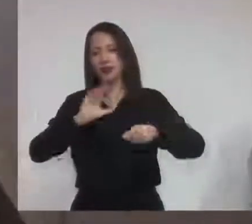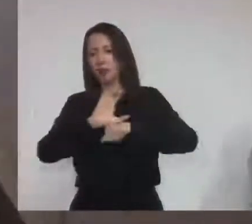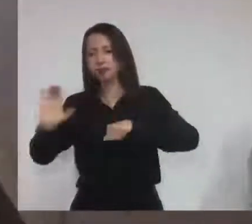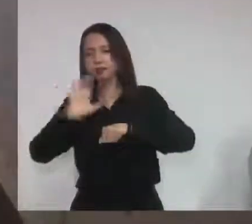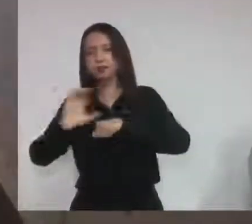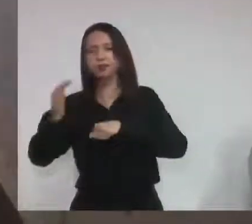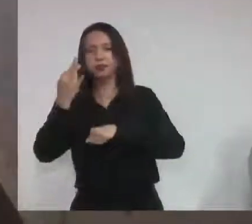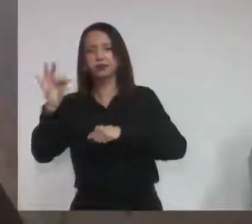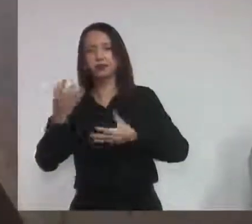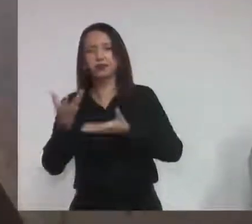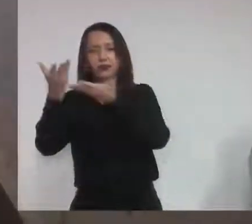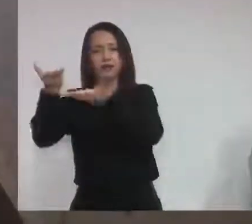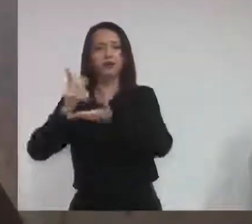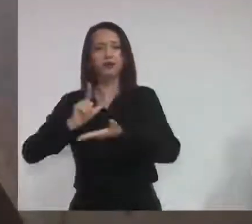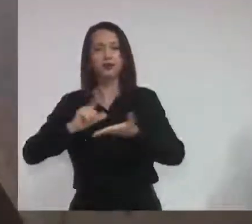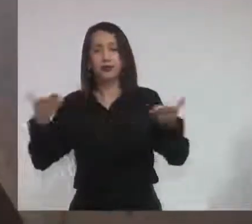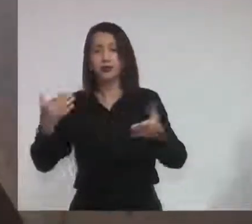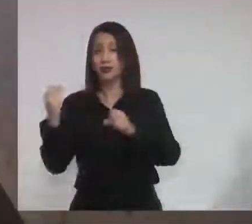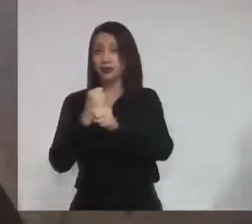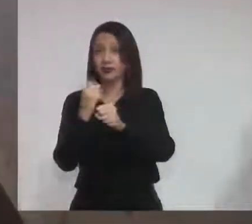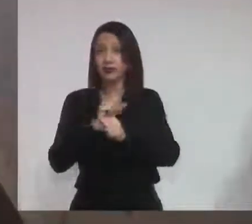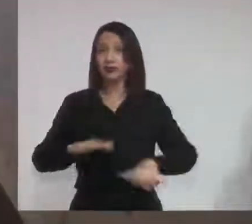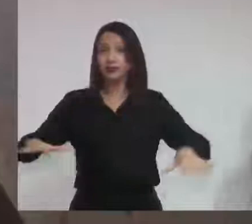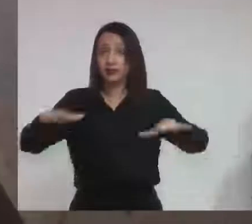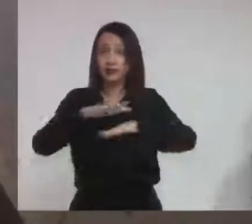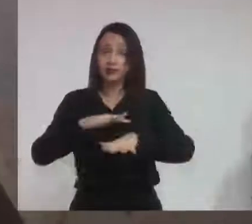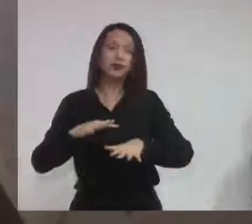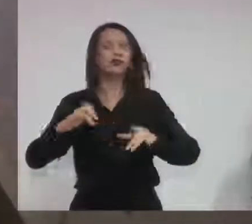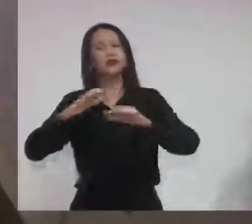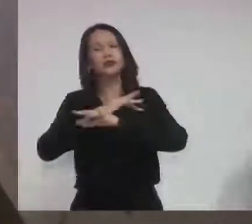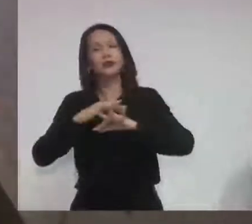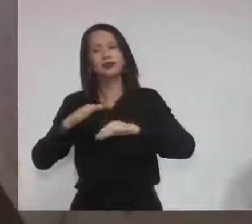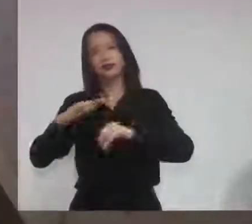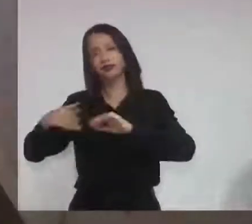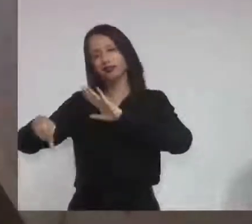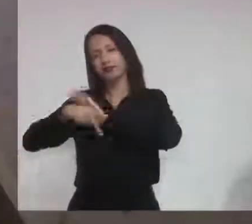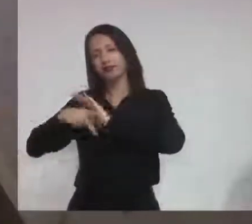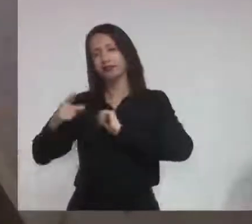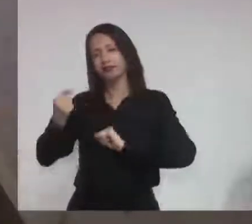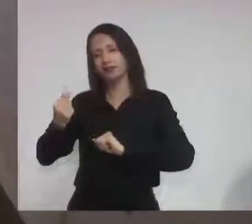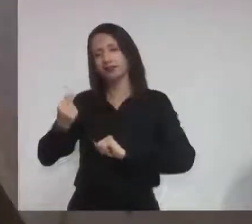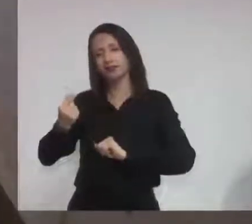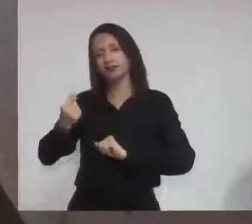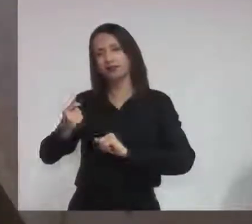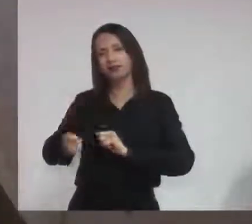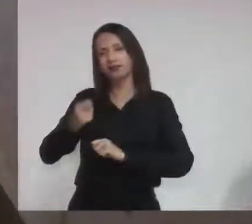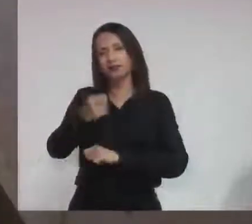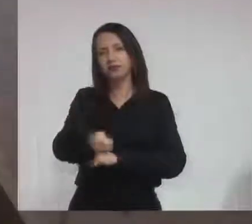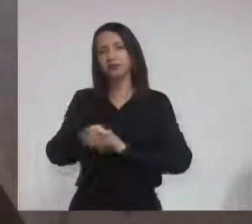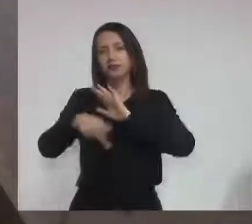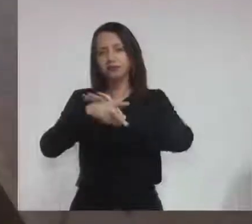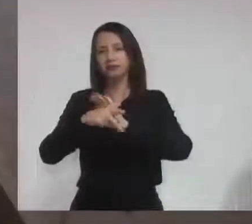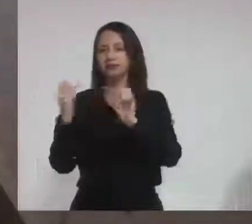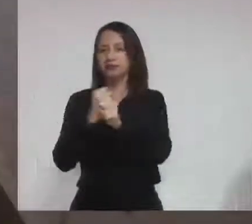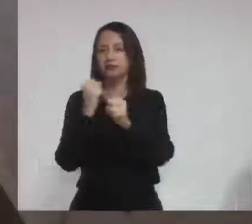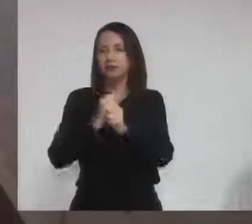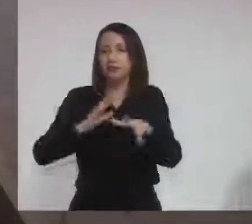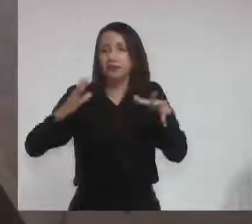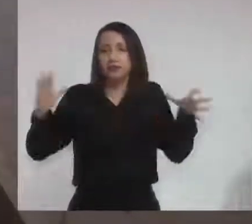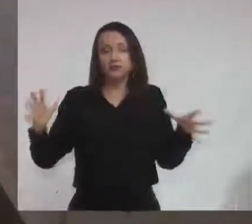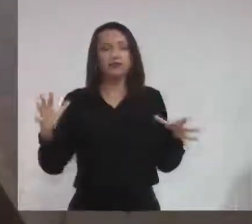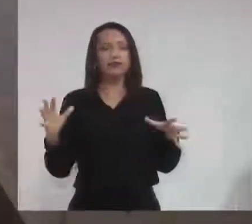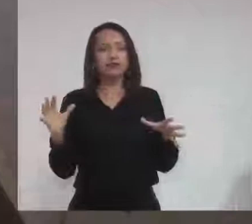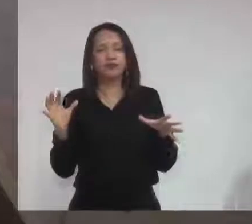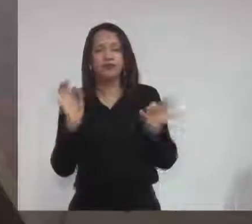né, é muito difícil hoje municípios que estejam com recursos próprios tocando grandes obras, porque não sobra mesmo, né? Tem